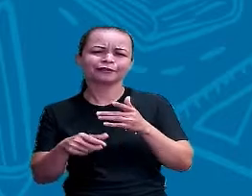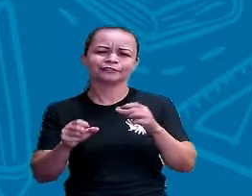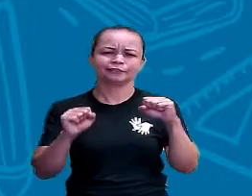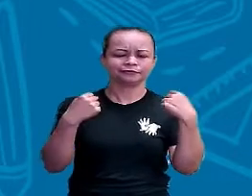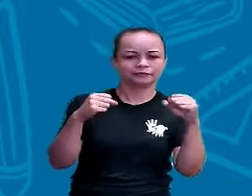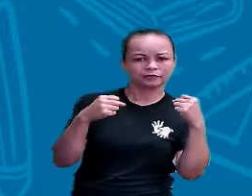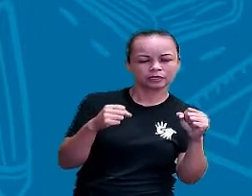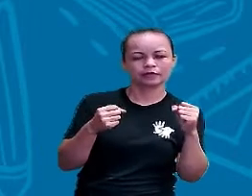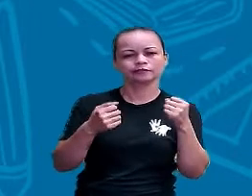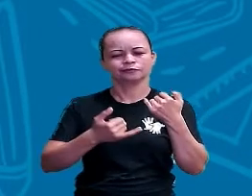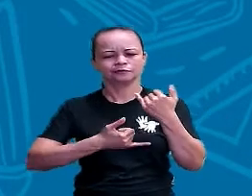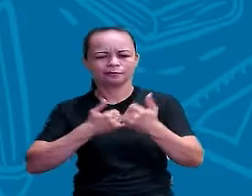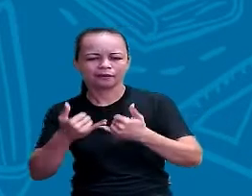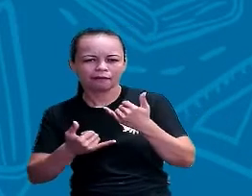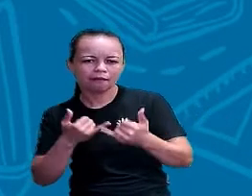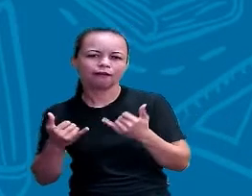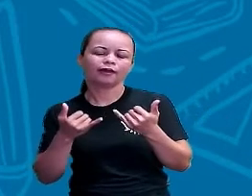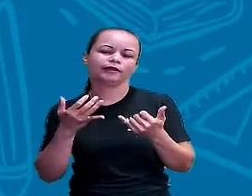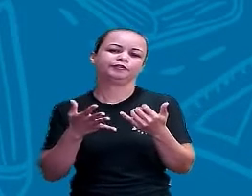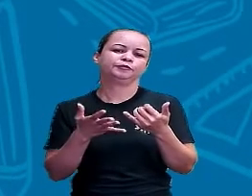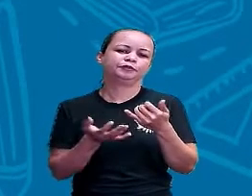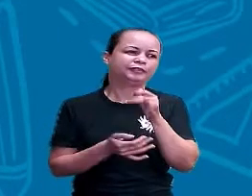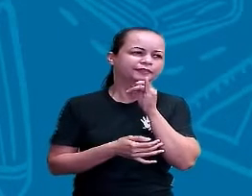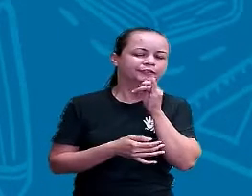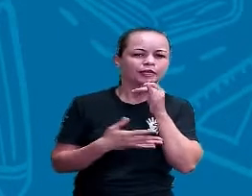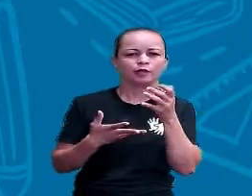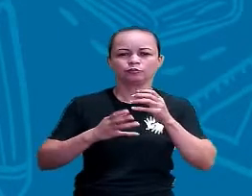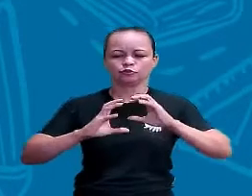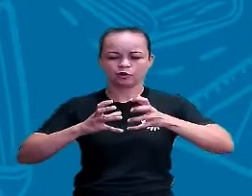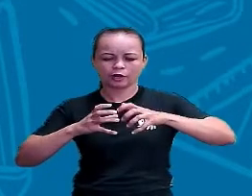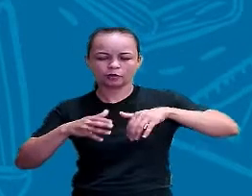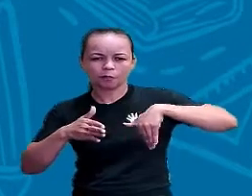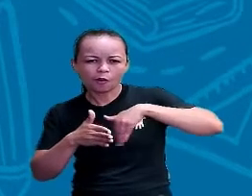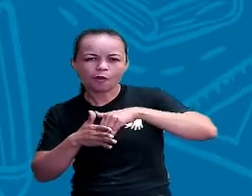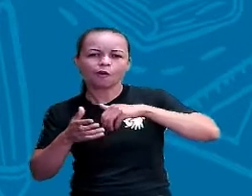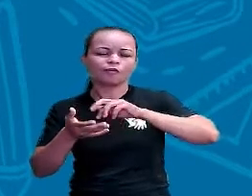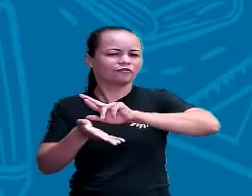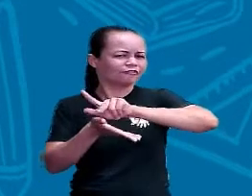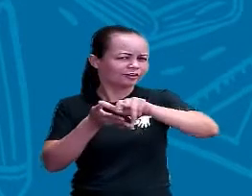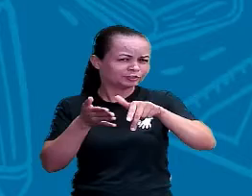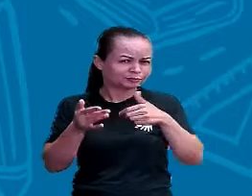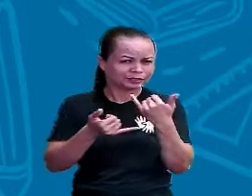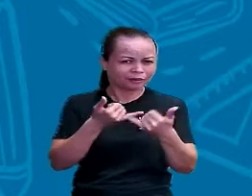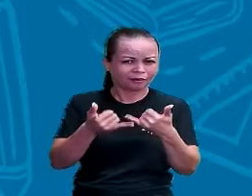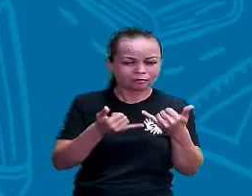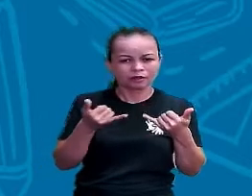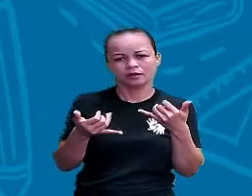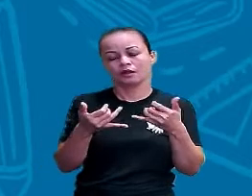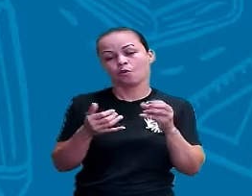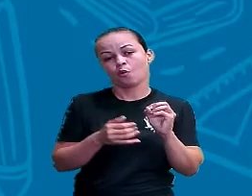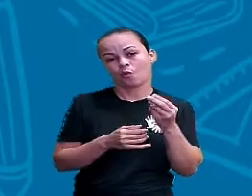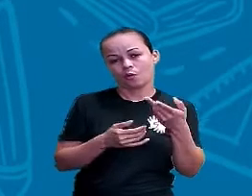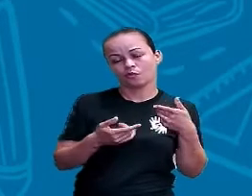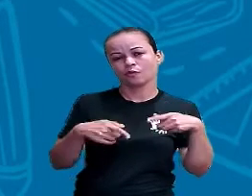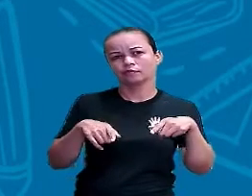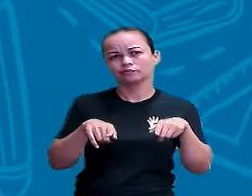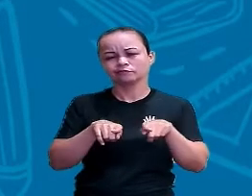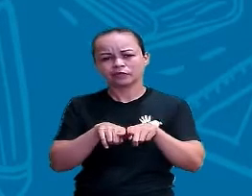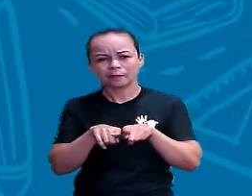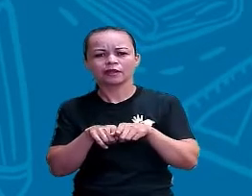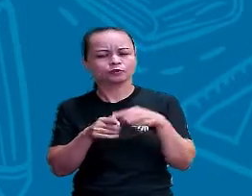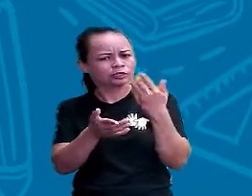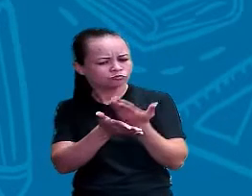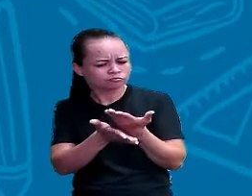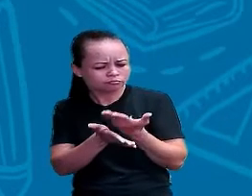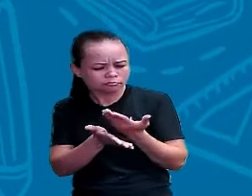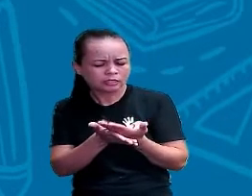quando a gente vai brincar, tá certo? Jogando bola ou fazendo qualquer outro tipo de brincadeira, ou até mesmo quando a gente está estudando,